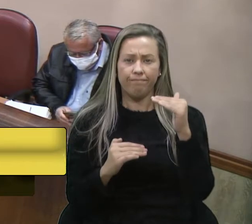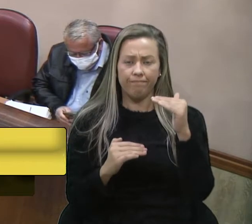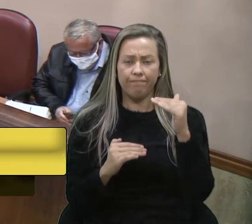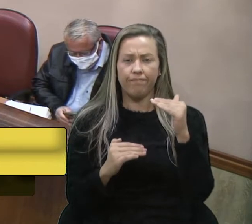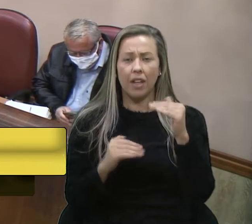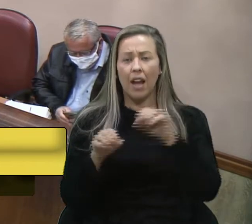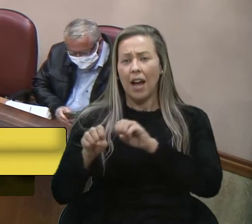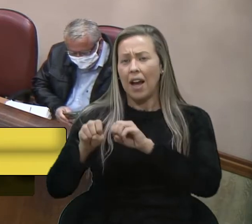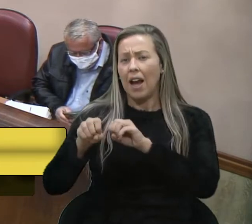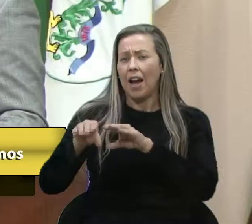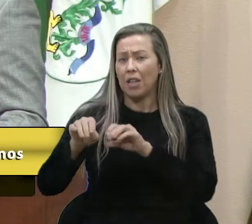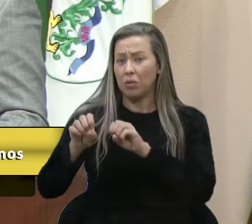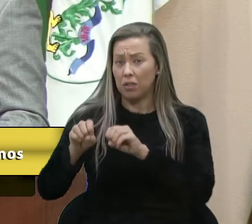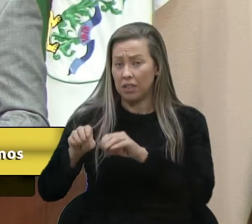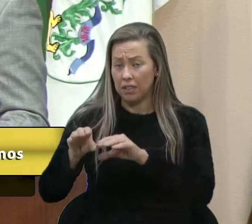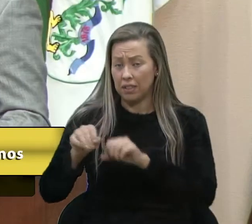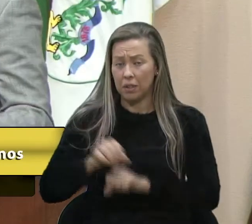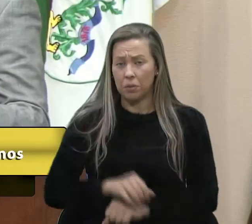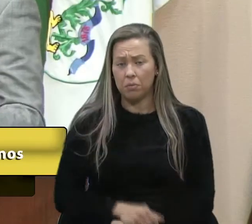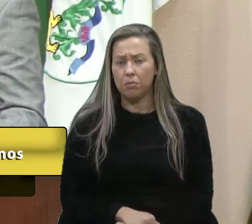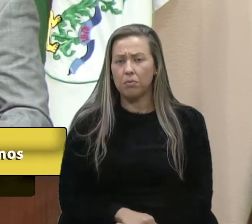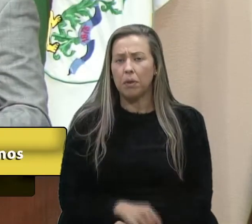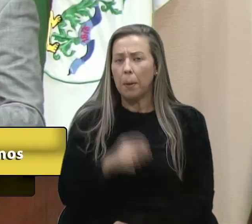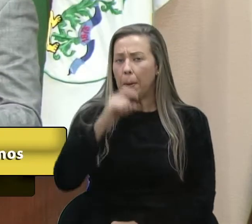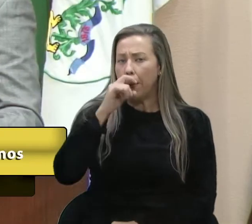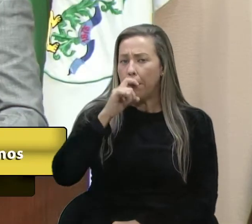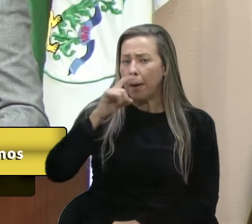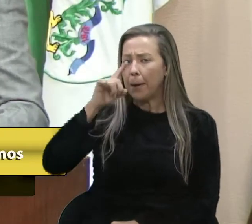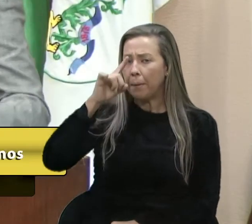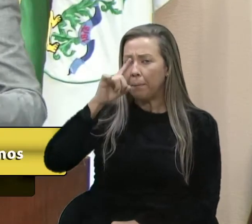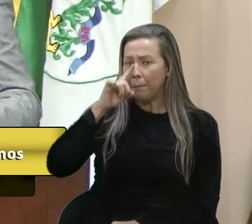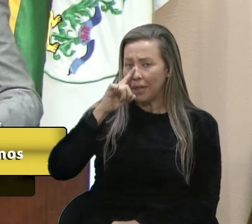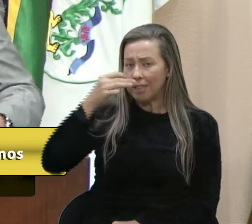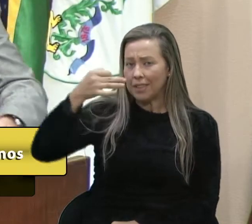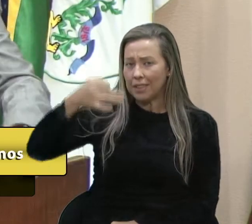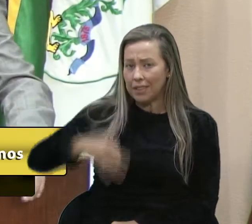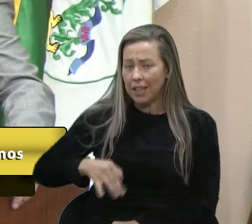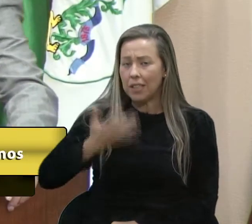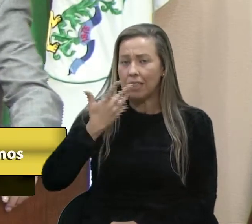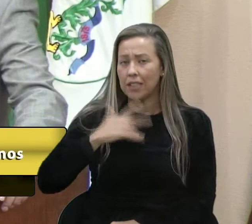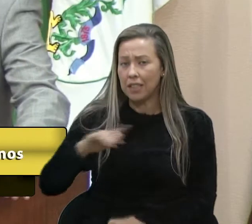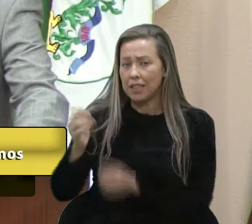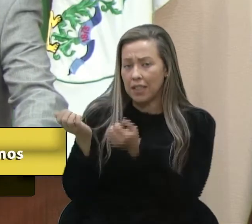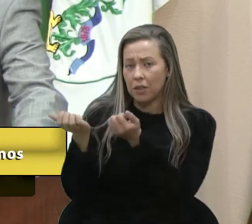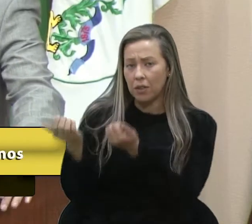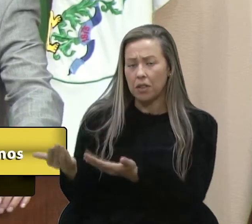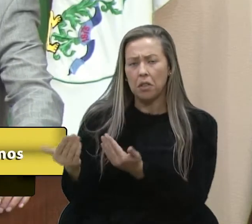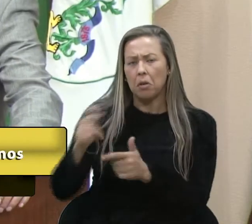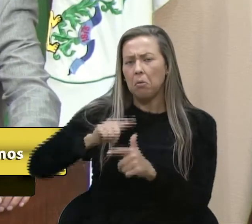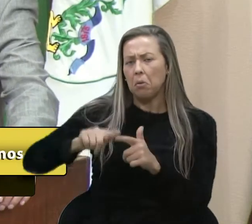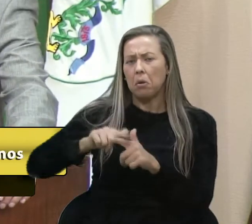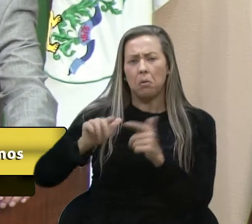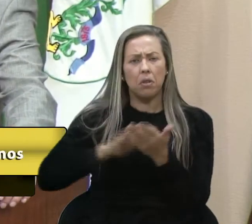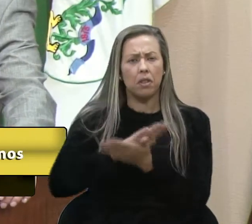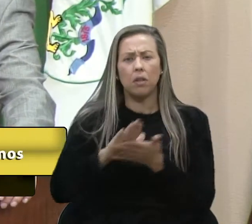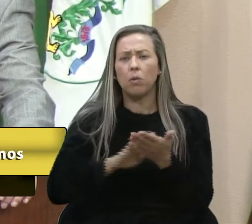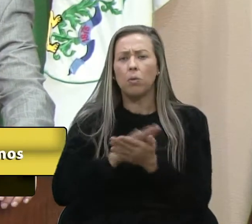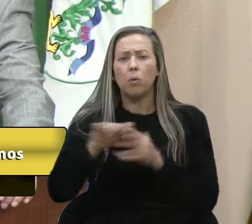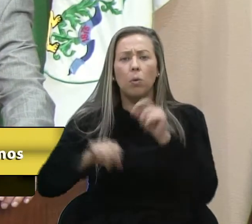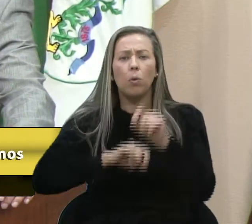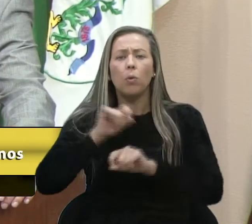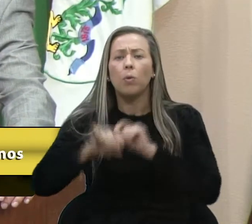A educação do pai, da mãe, a criança, o adolescente, sem problema nenhum. O que nós